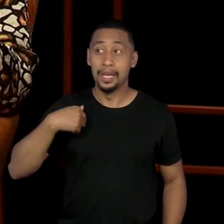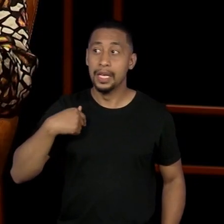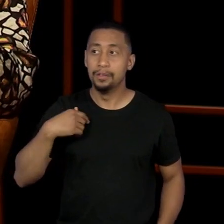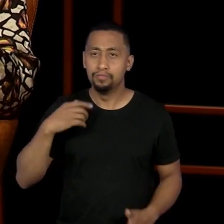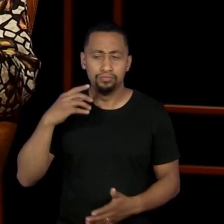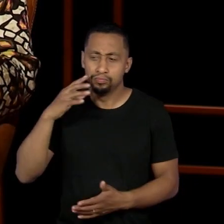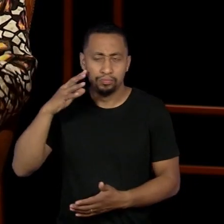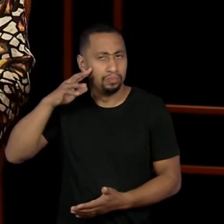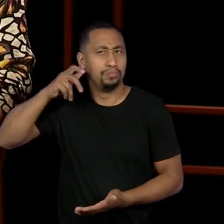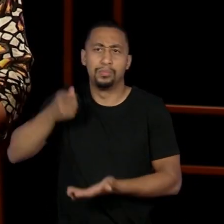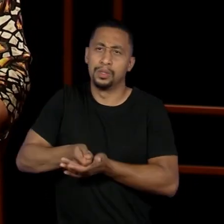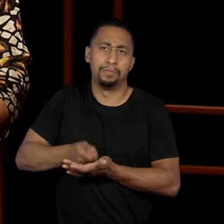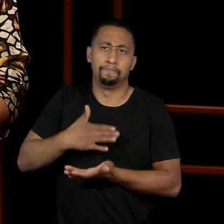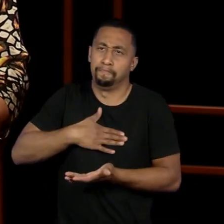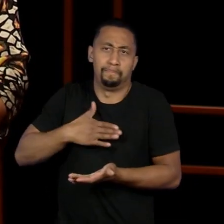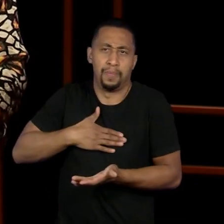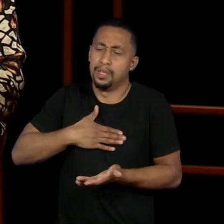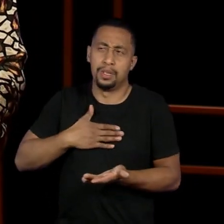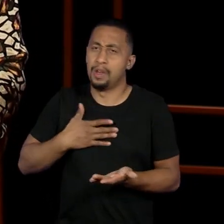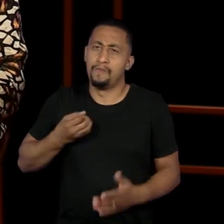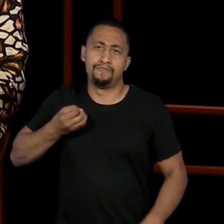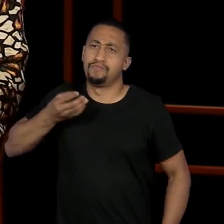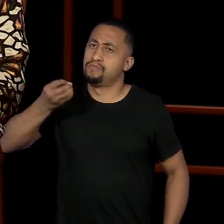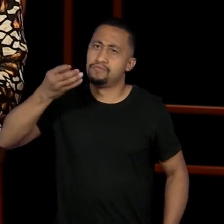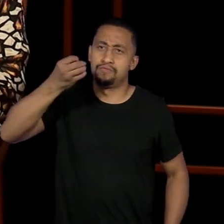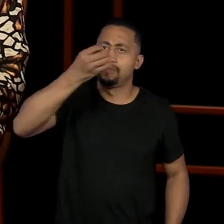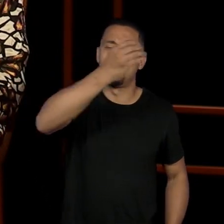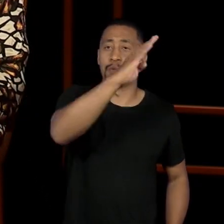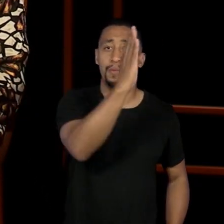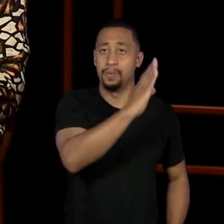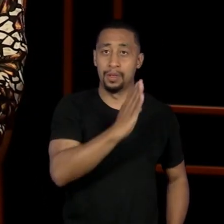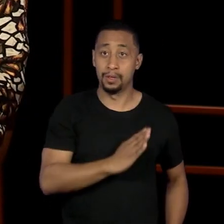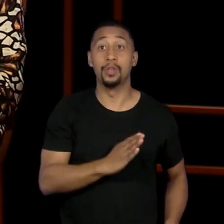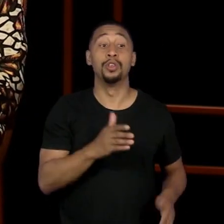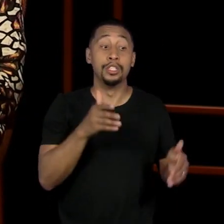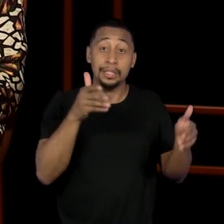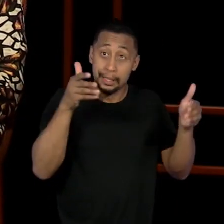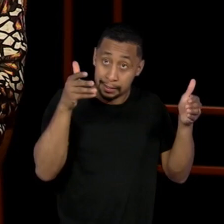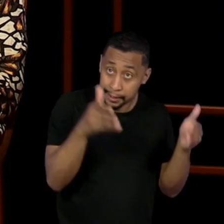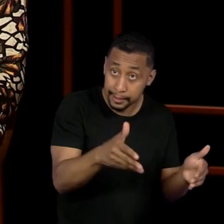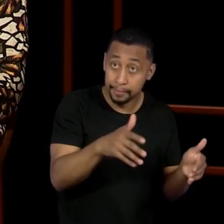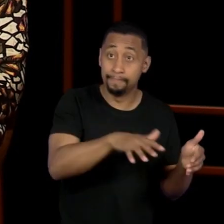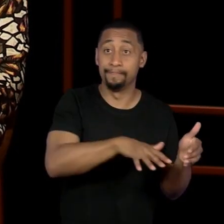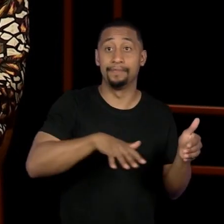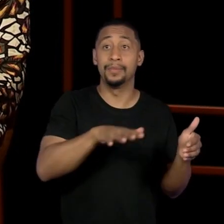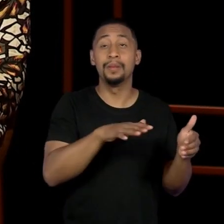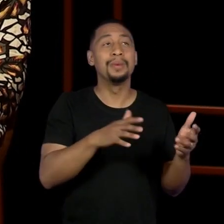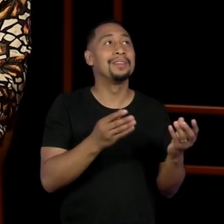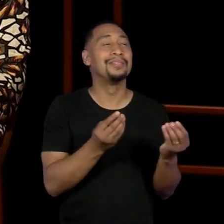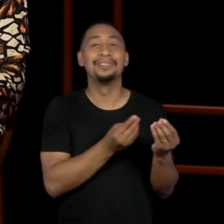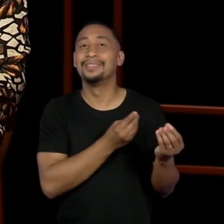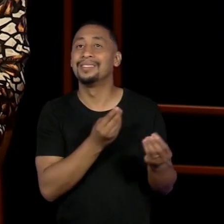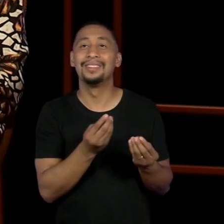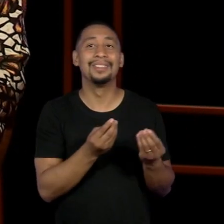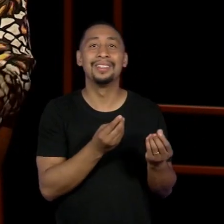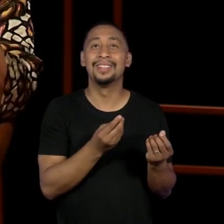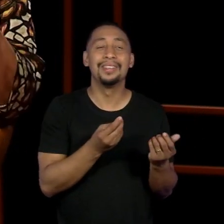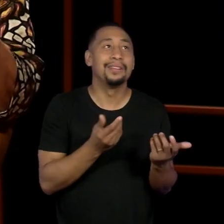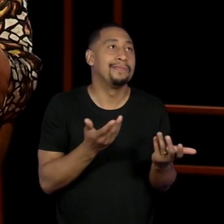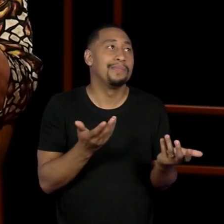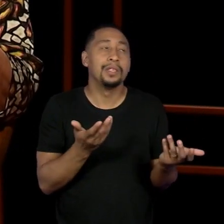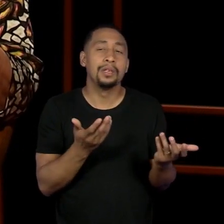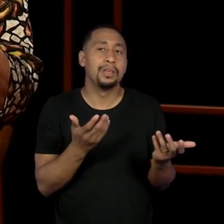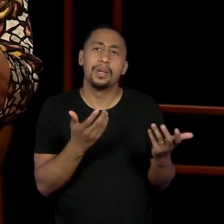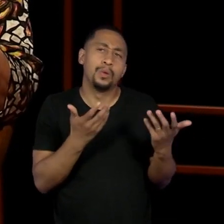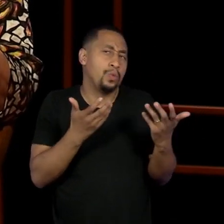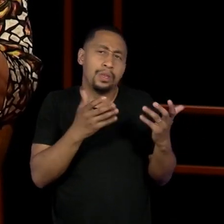eu tinha isso dentro de mim. Hoje em dia eu já me estou nas tintas para falar nisso. Mas naquela época eu não queria de maneira nenhuma que se